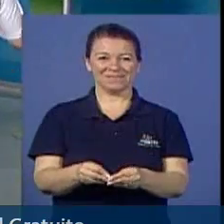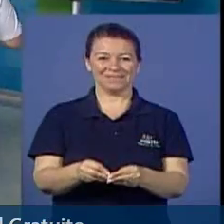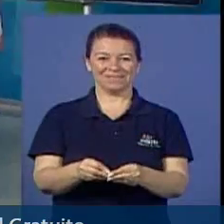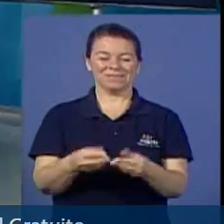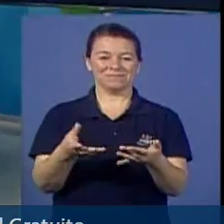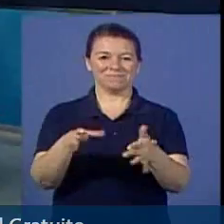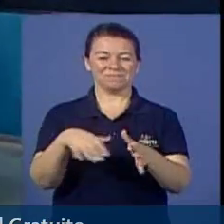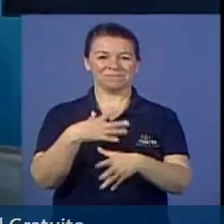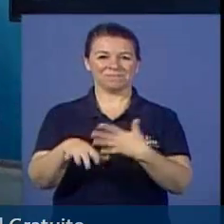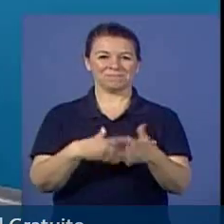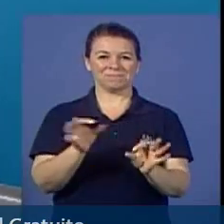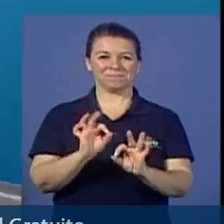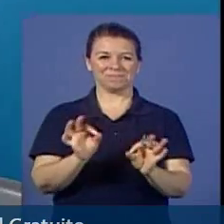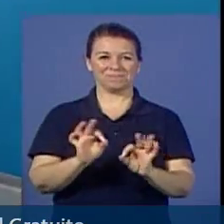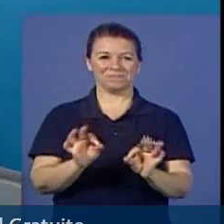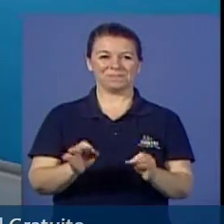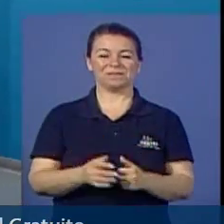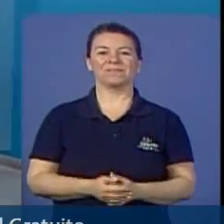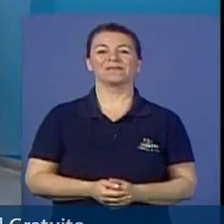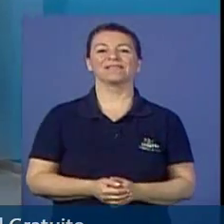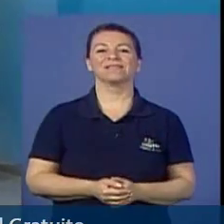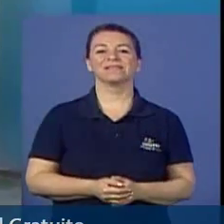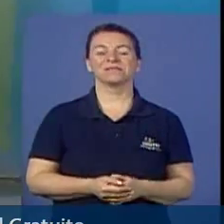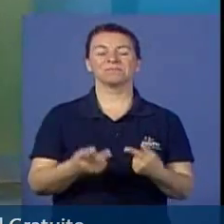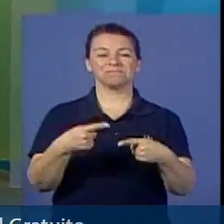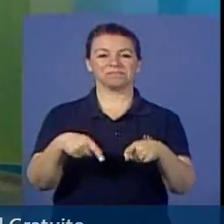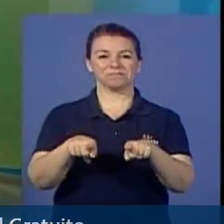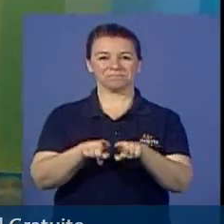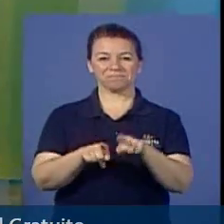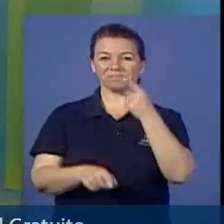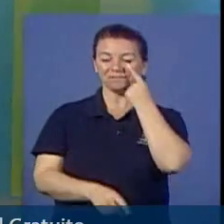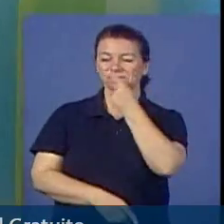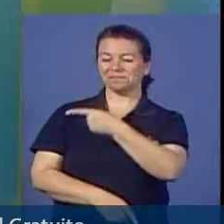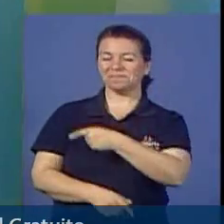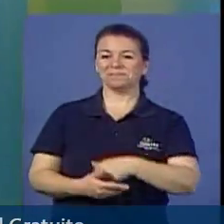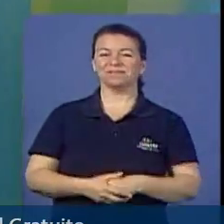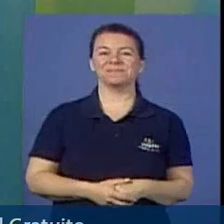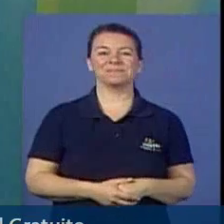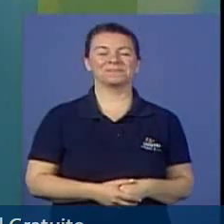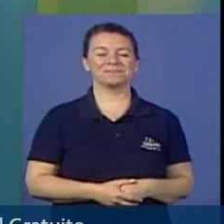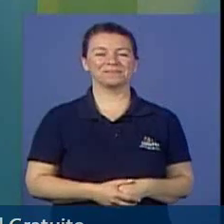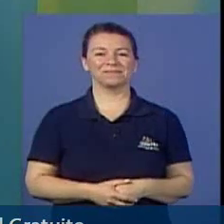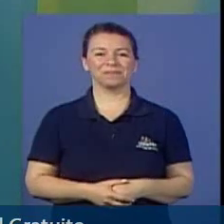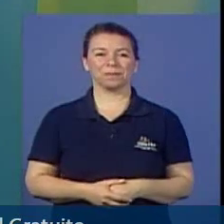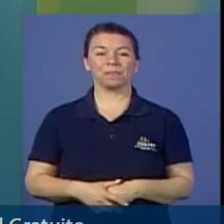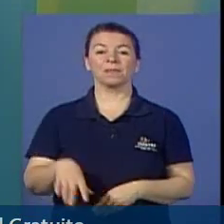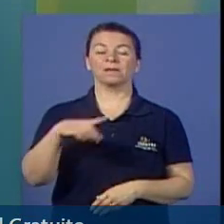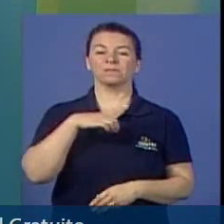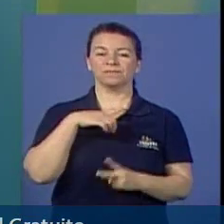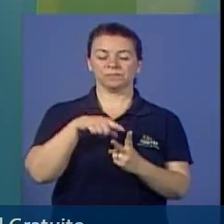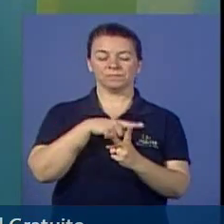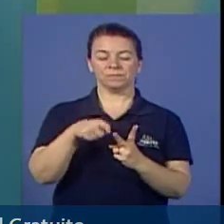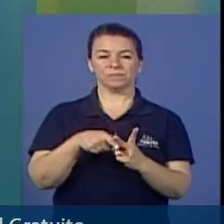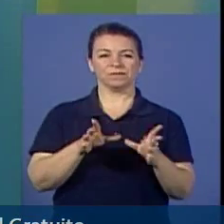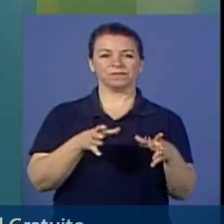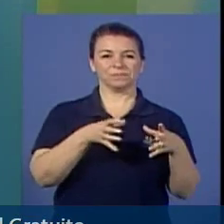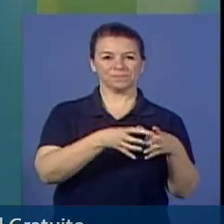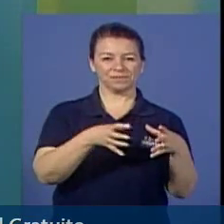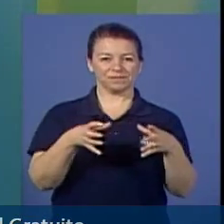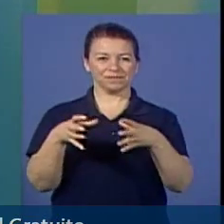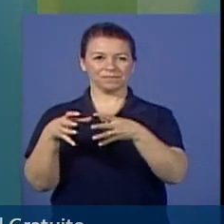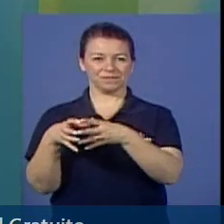mim tentar fazer isso. Mas então, voltando para cá. Nós tínhamos dois partidos, então. E pelo amor